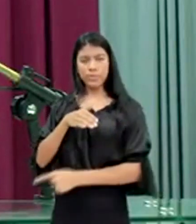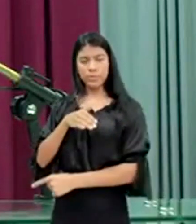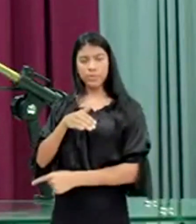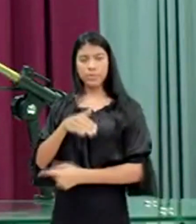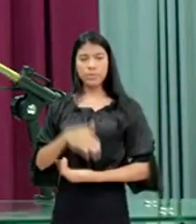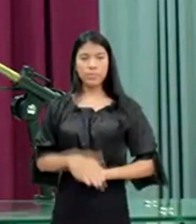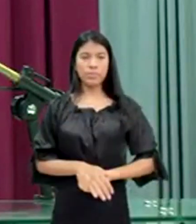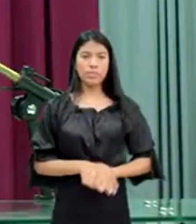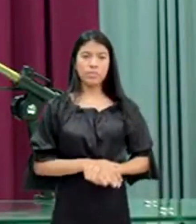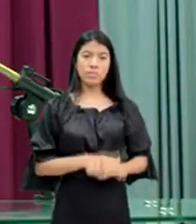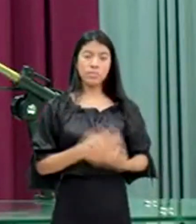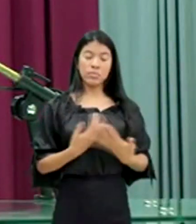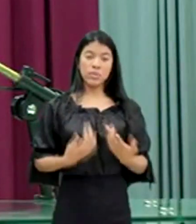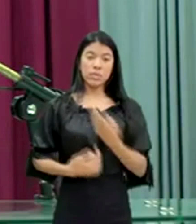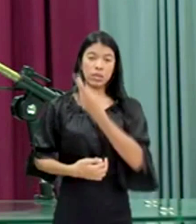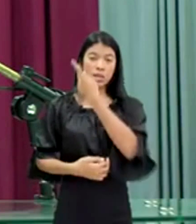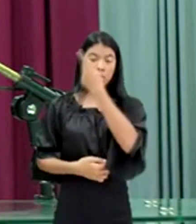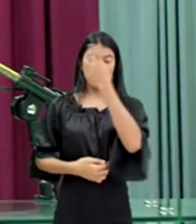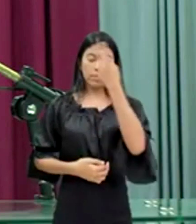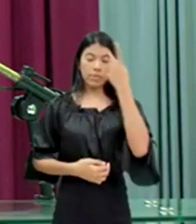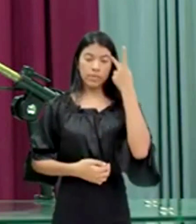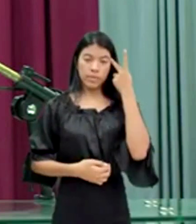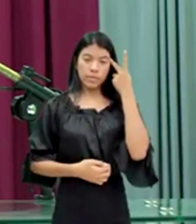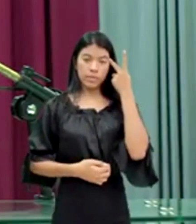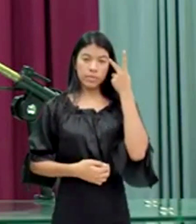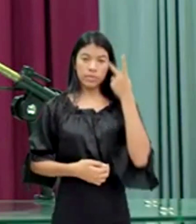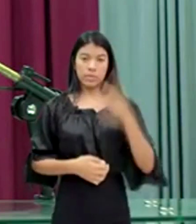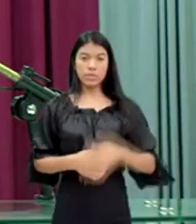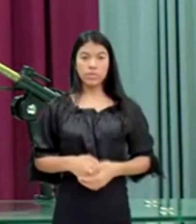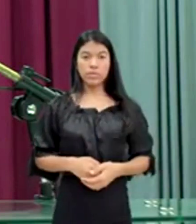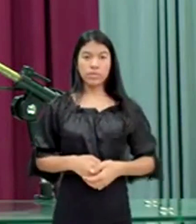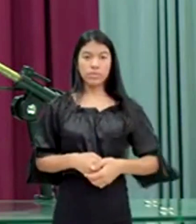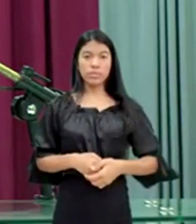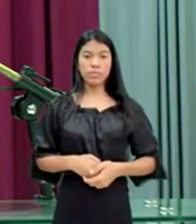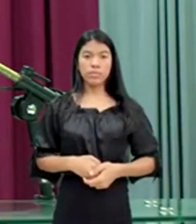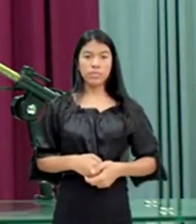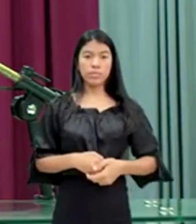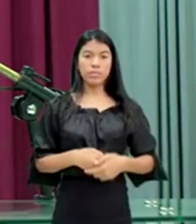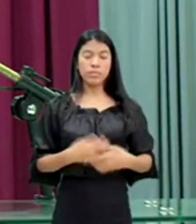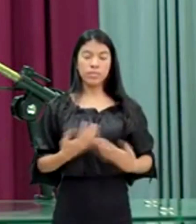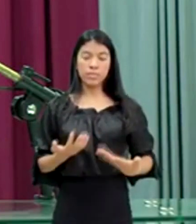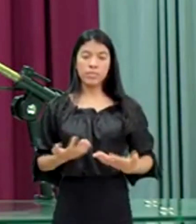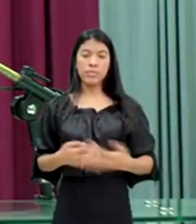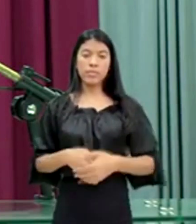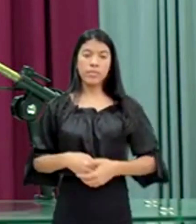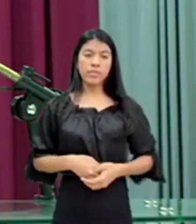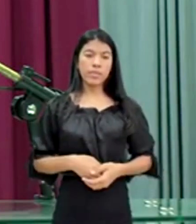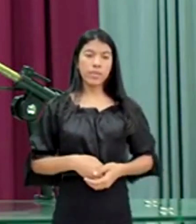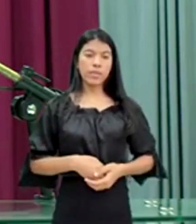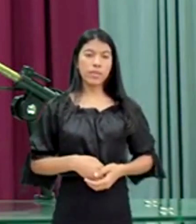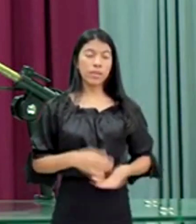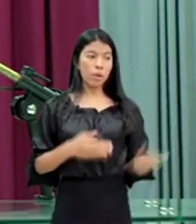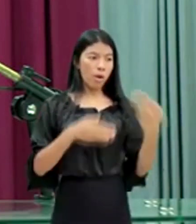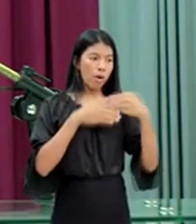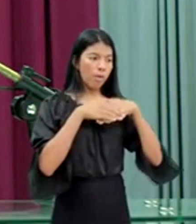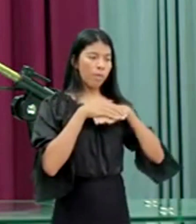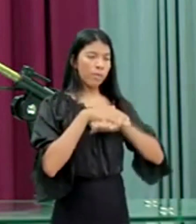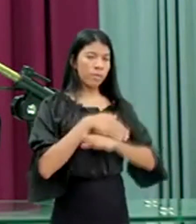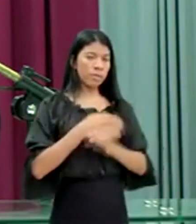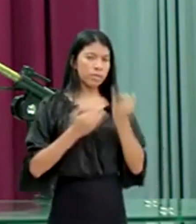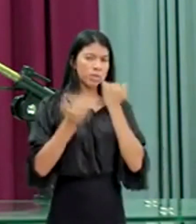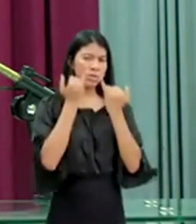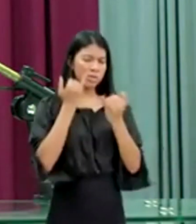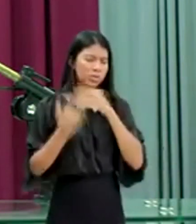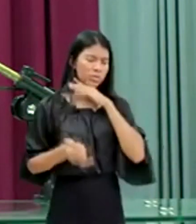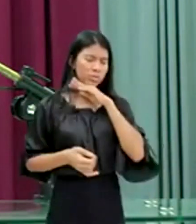E quando as pessoas se põem a dar ouvidos às notícias ruins,